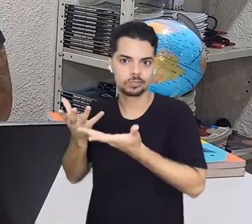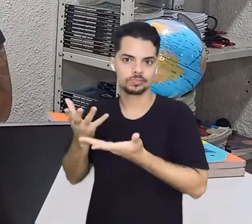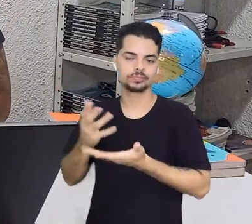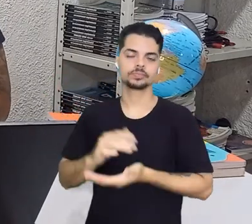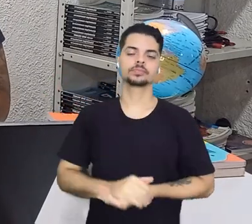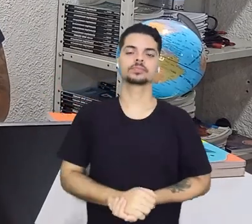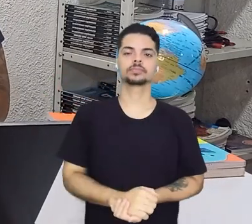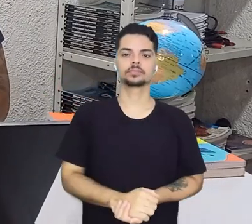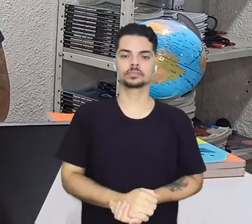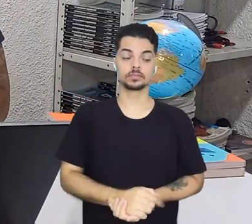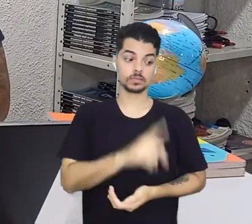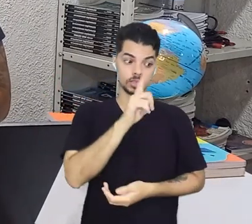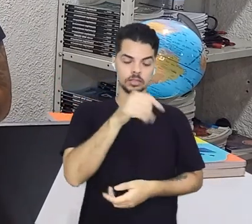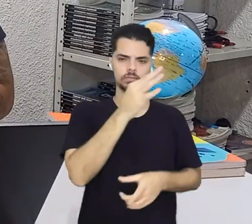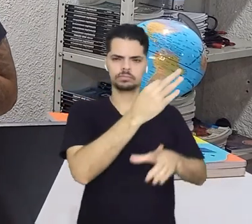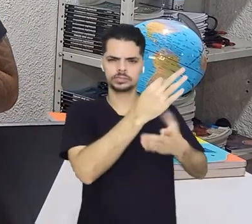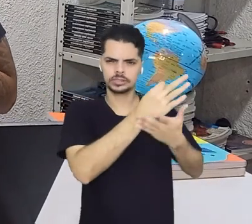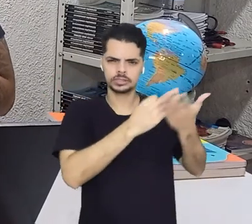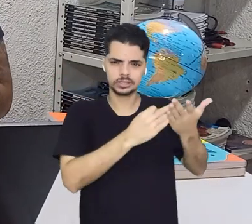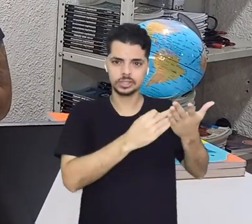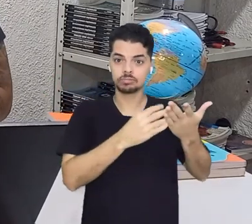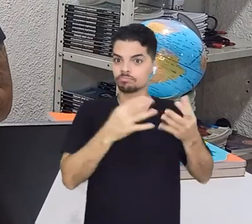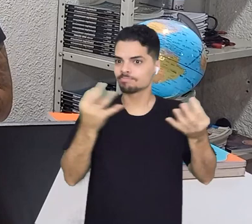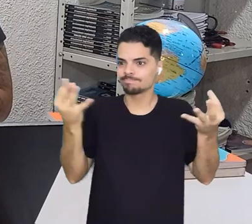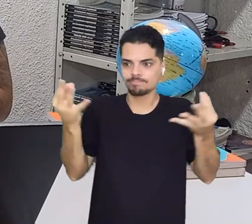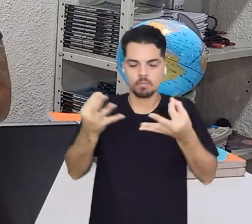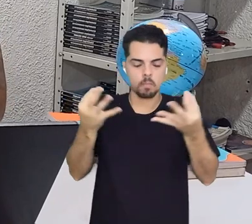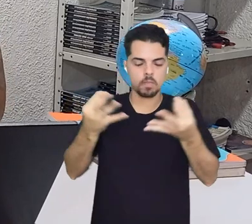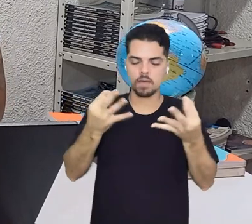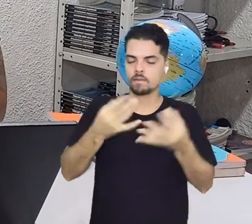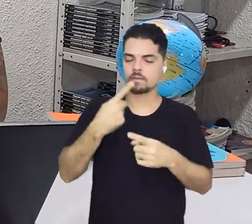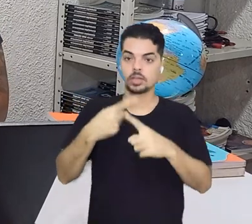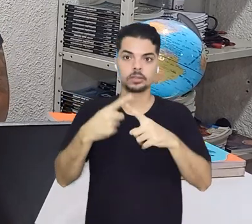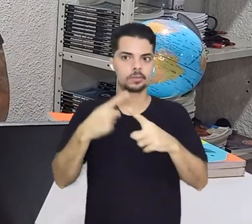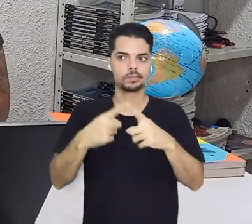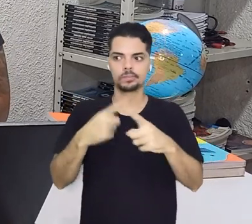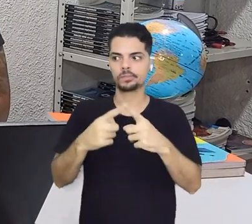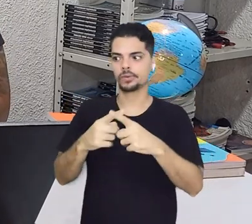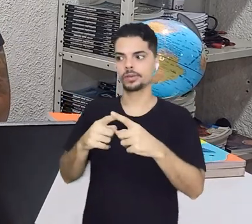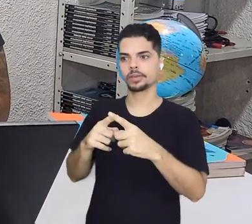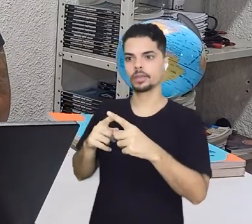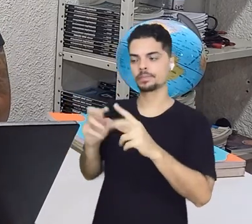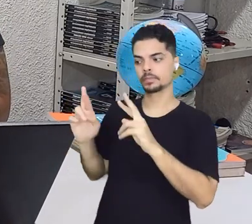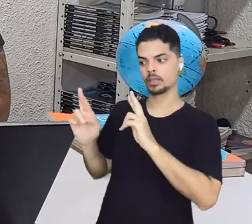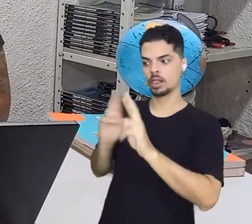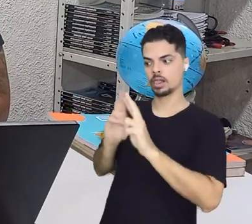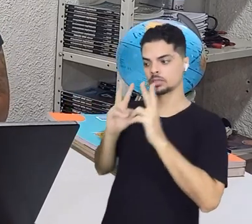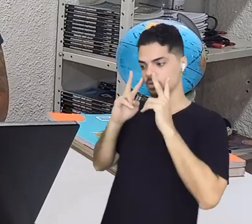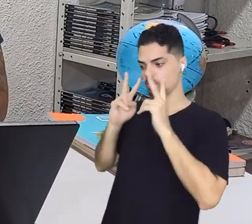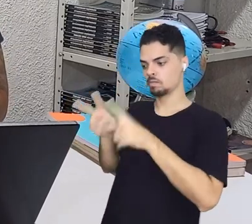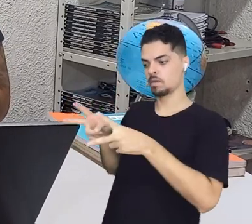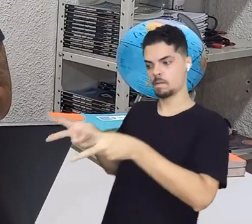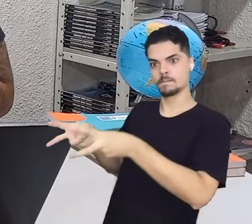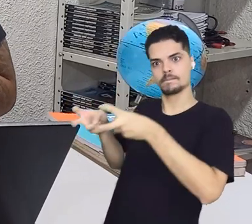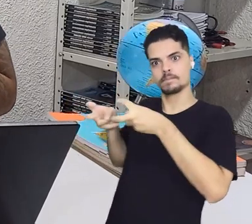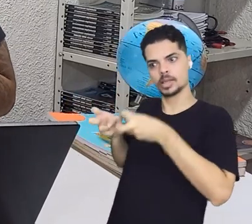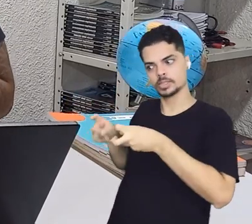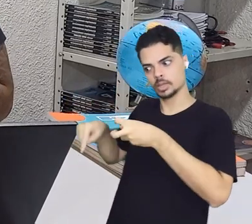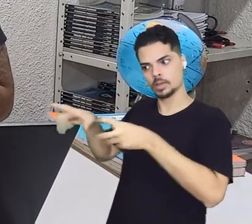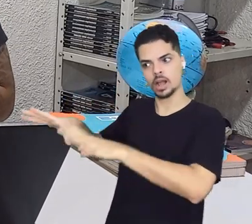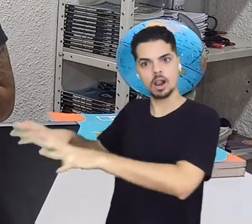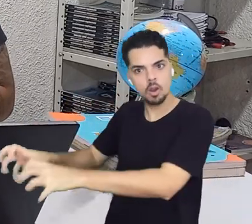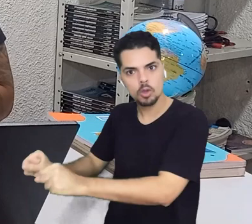excelente material, por sinal, porque trata da colonização a partir de outra perspectiva, a partir